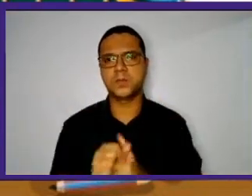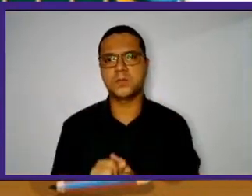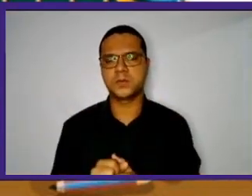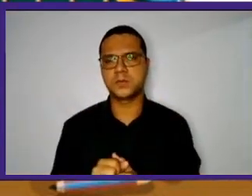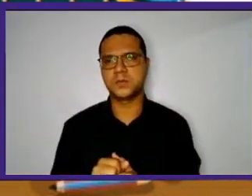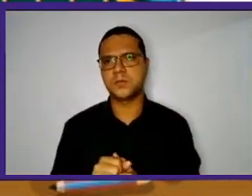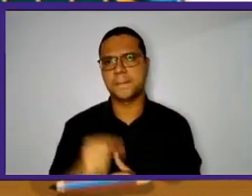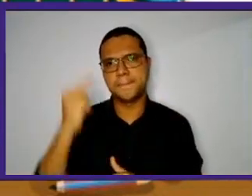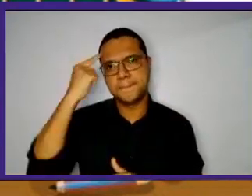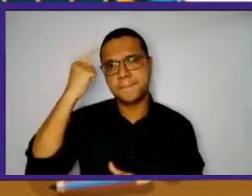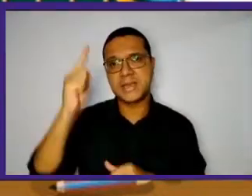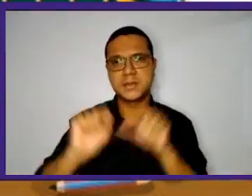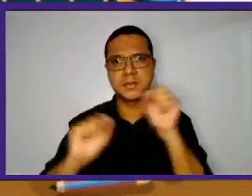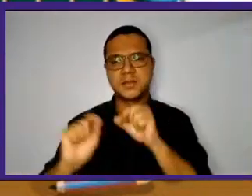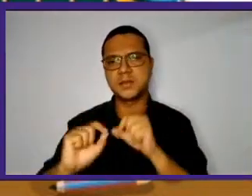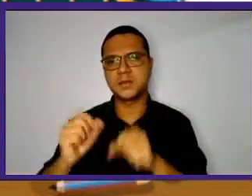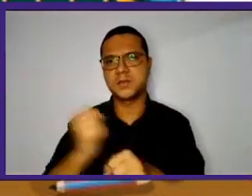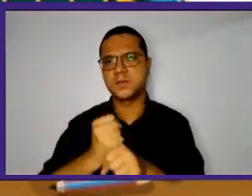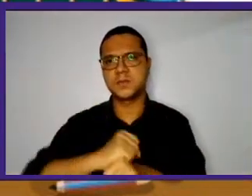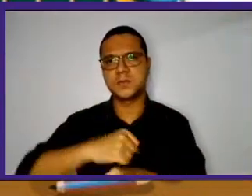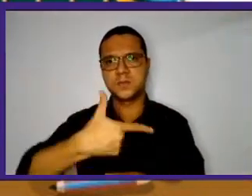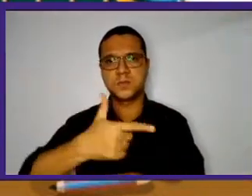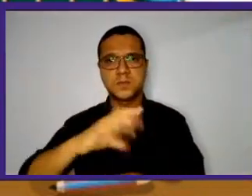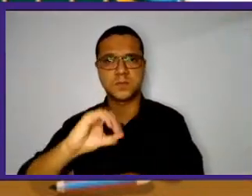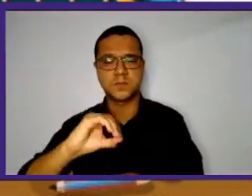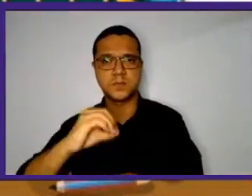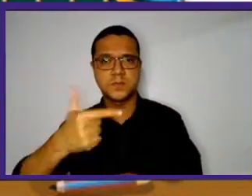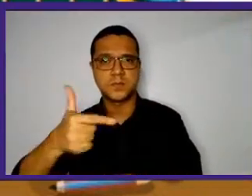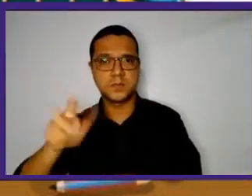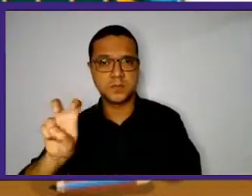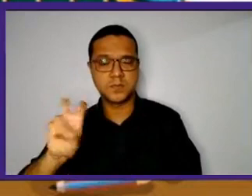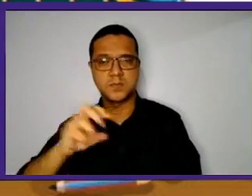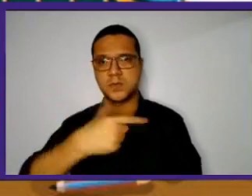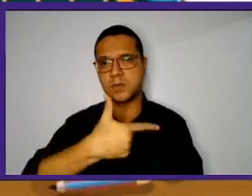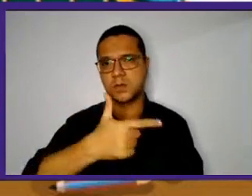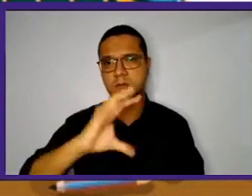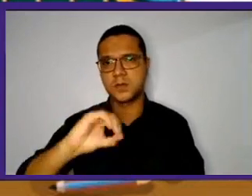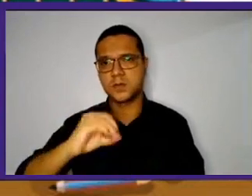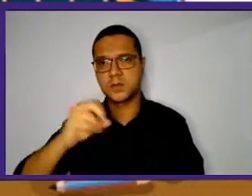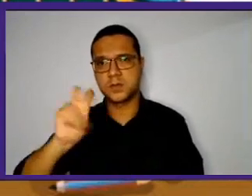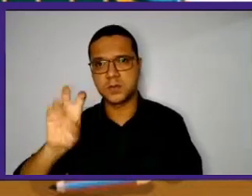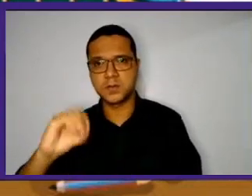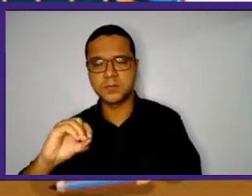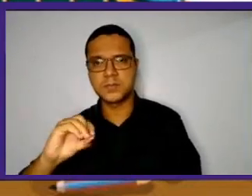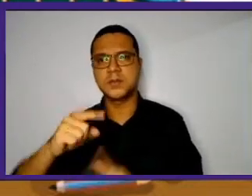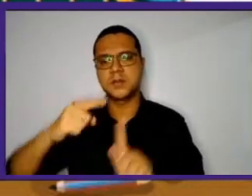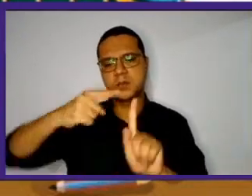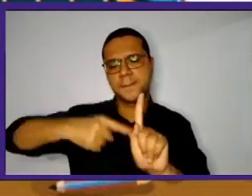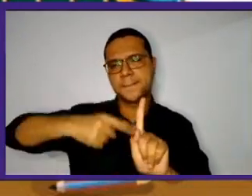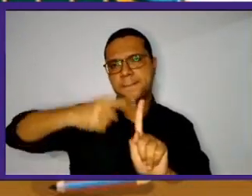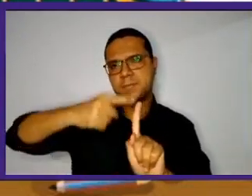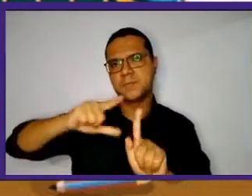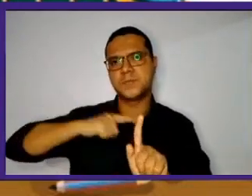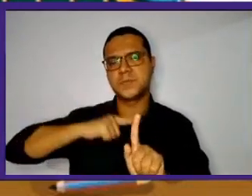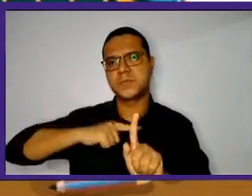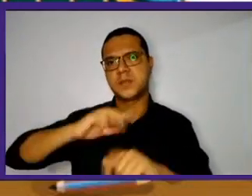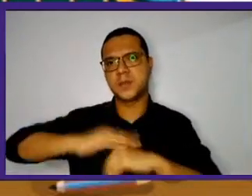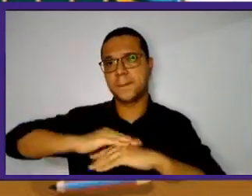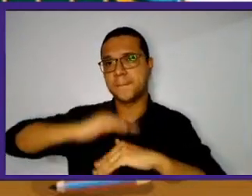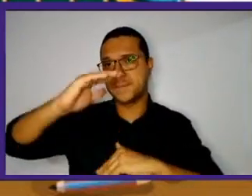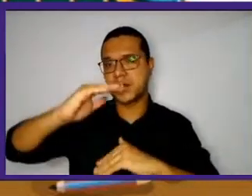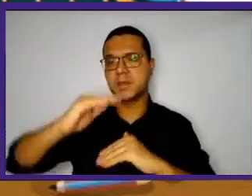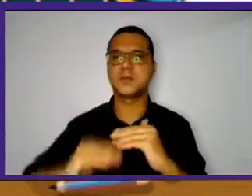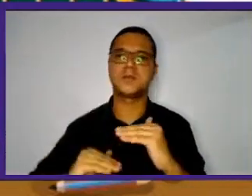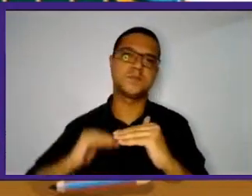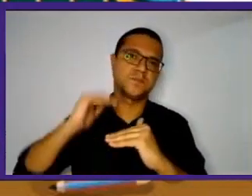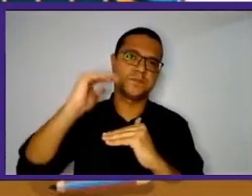que lá em 2025, 2050, a temperatura terá um aumento de 2,5 a 5 graus